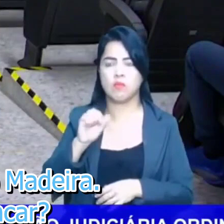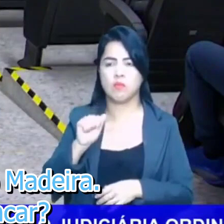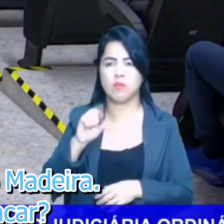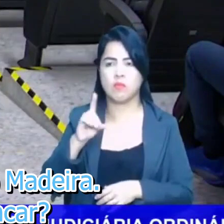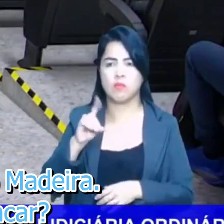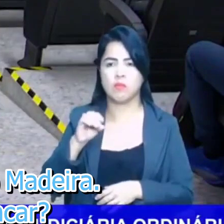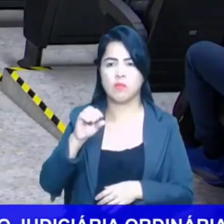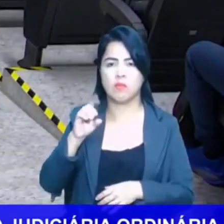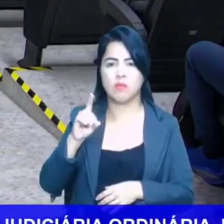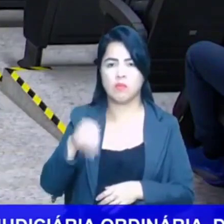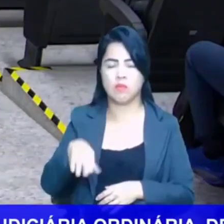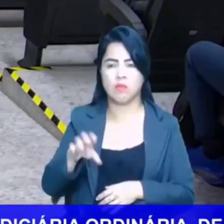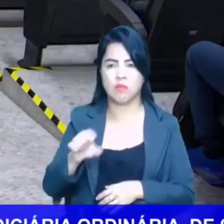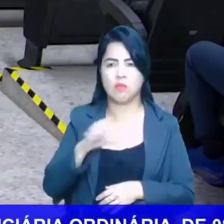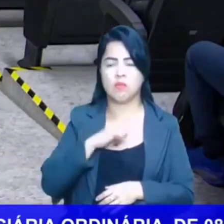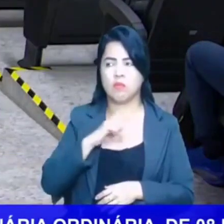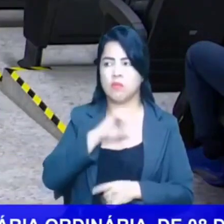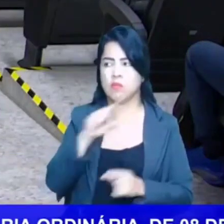Alencar.